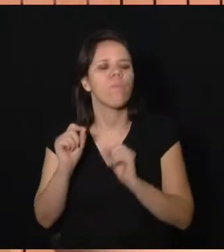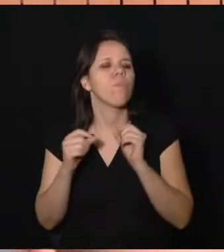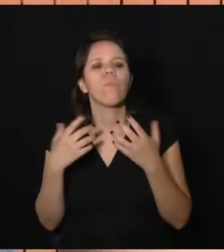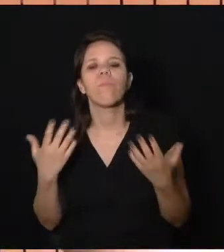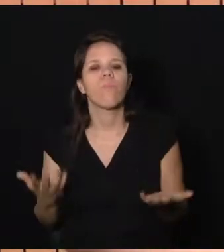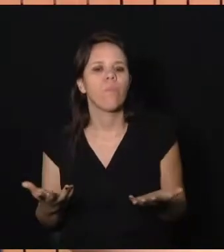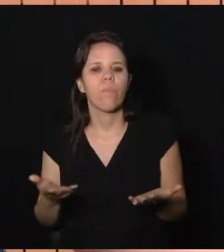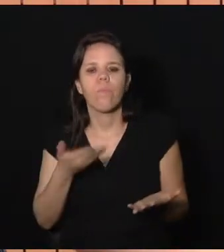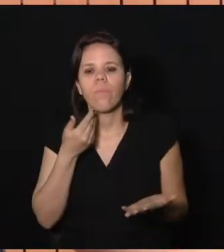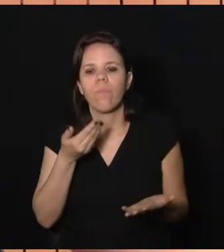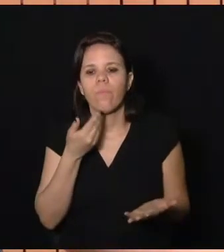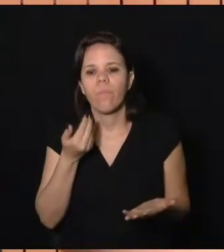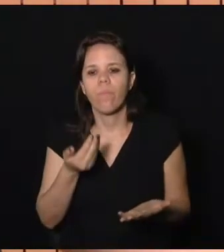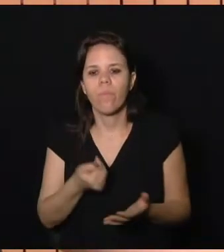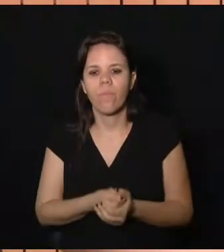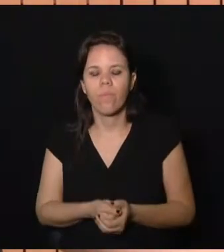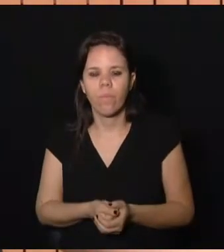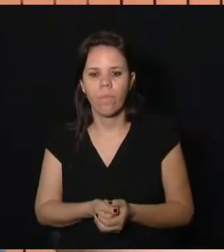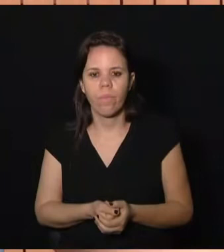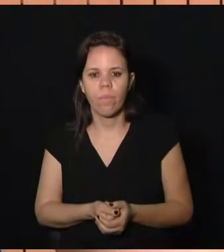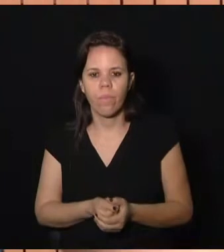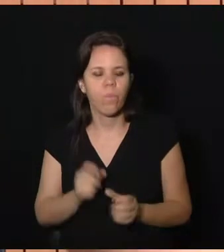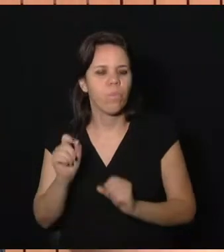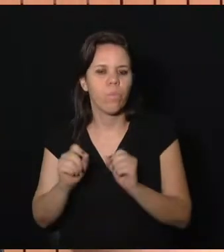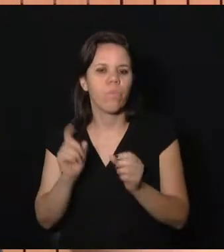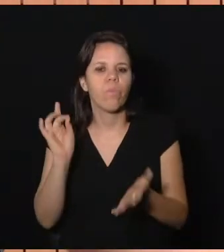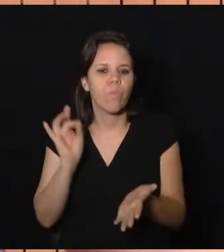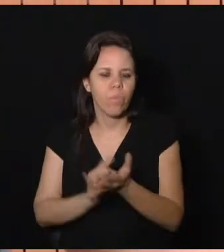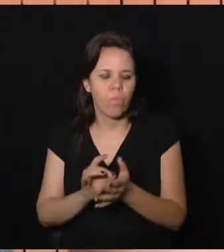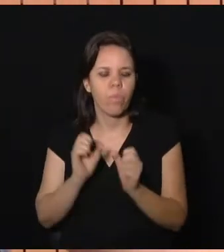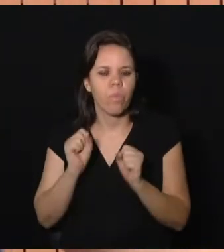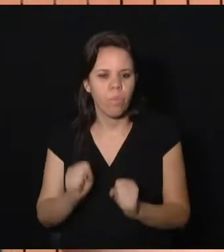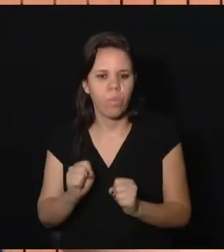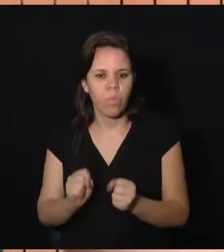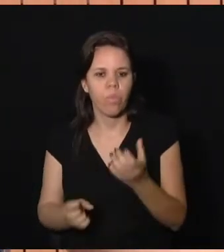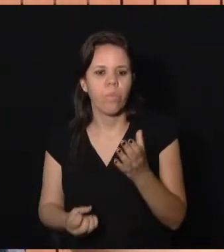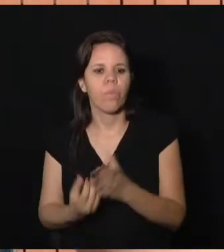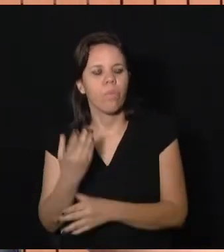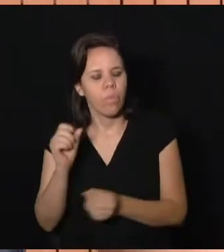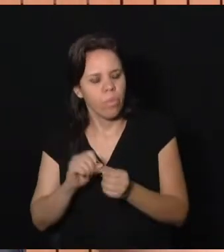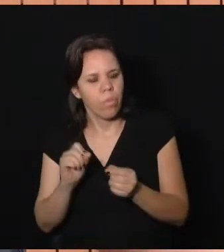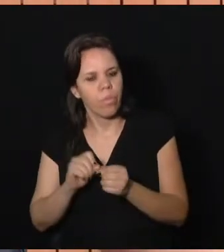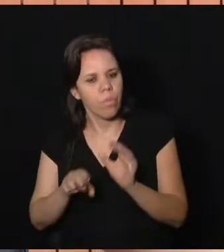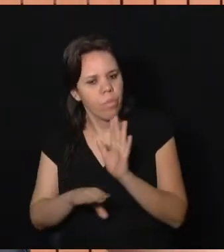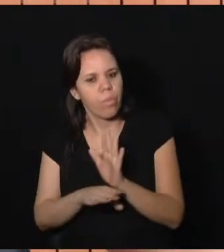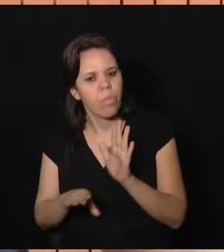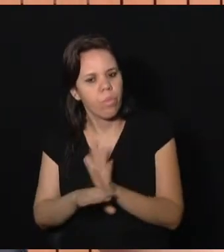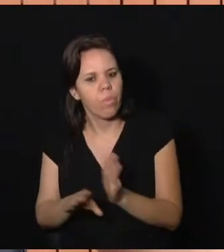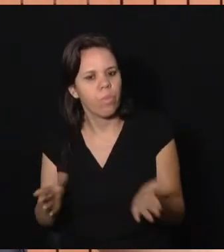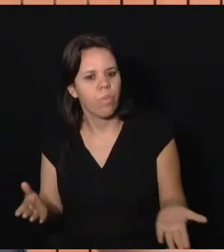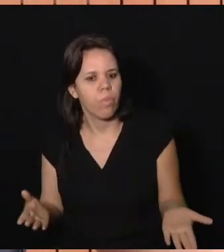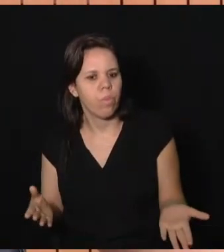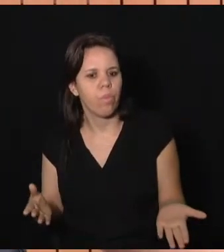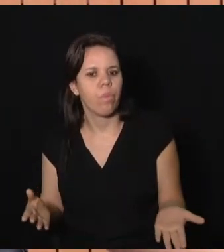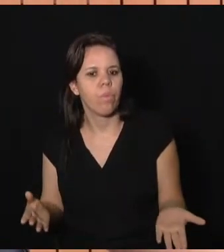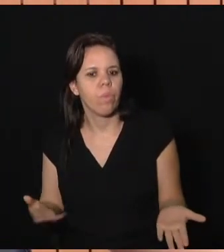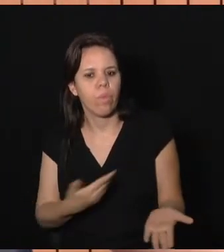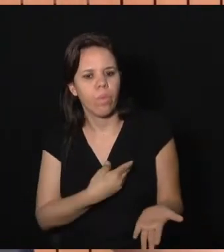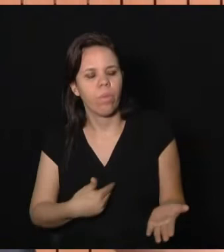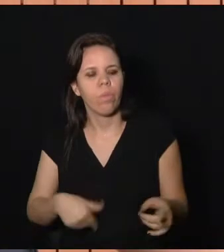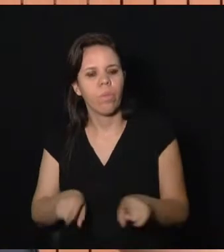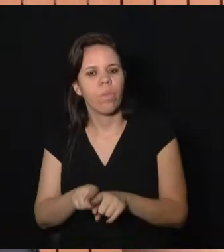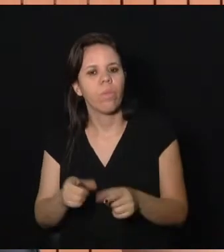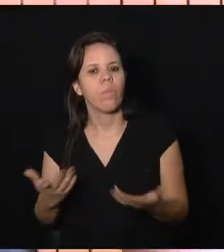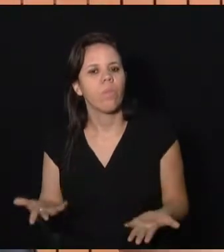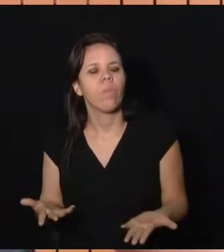de facilidades, o que realmente o Poder Executivo pode fazer. Foi comentado com relação ao alvará de funcionamento, né? Não é possível que, por